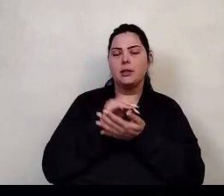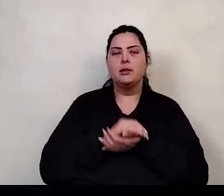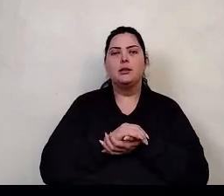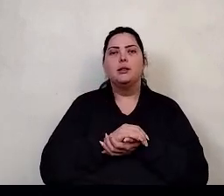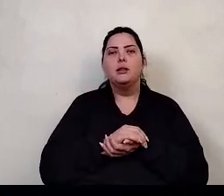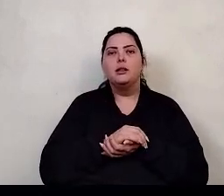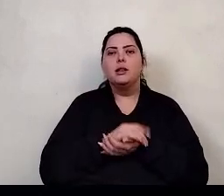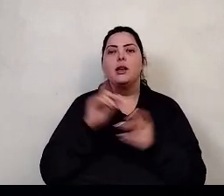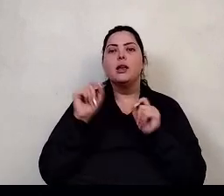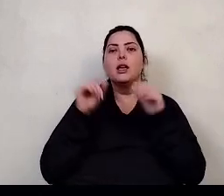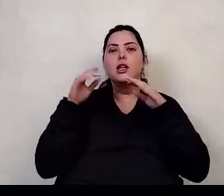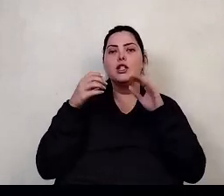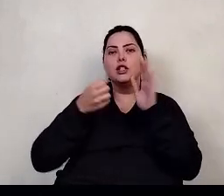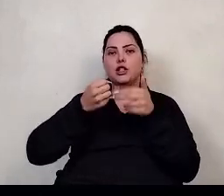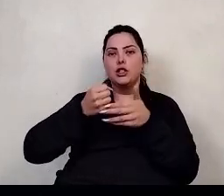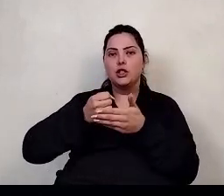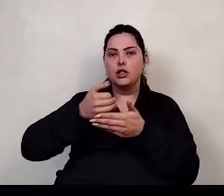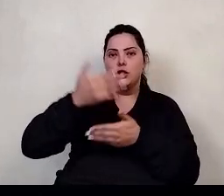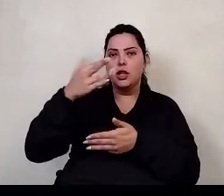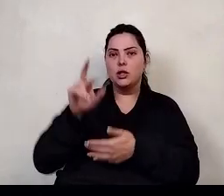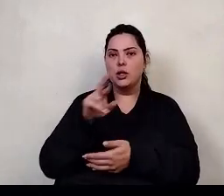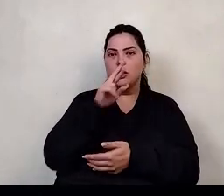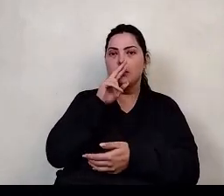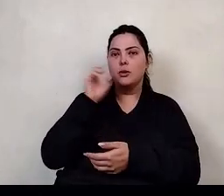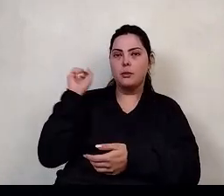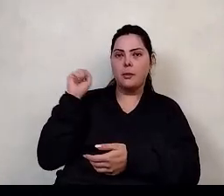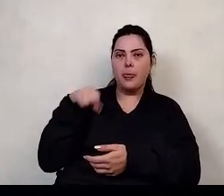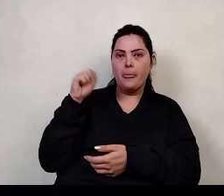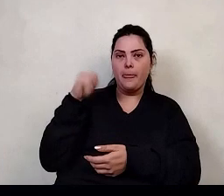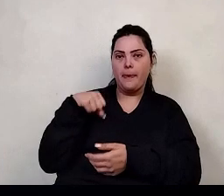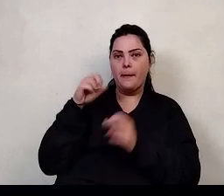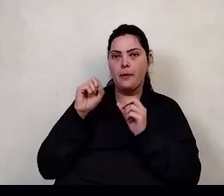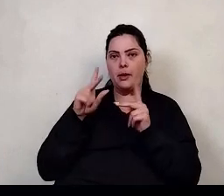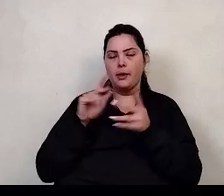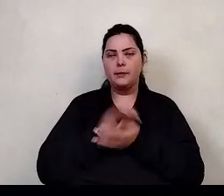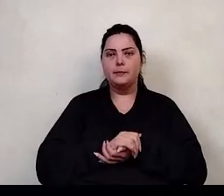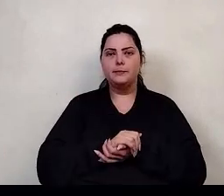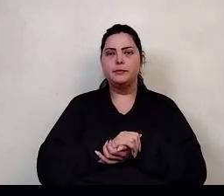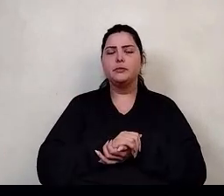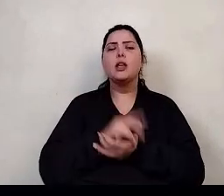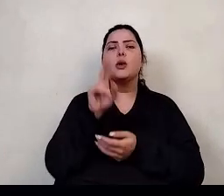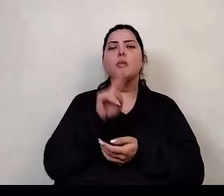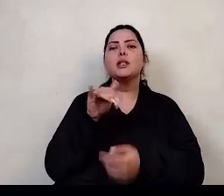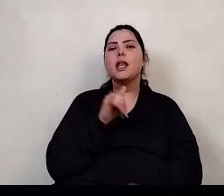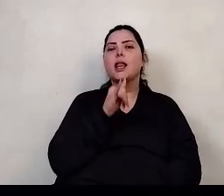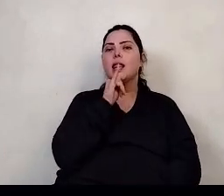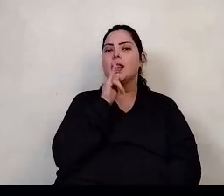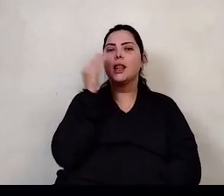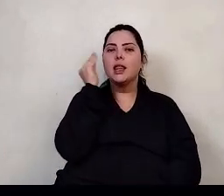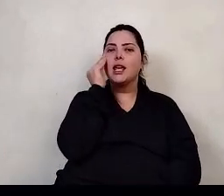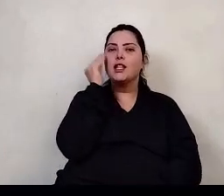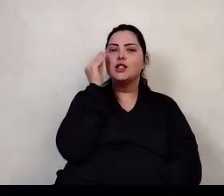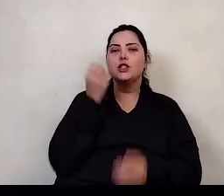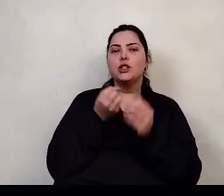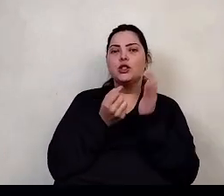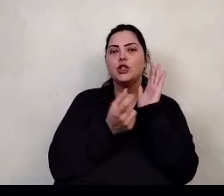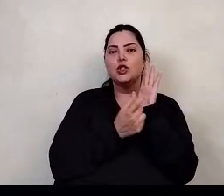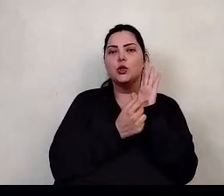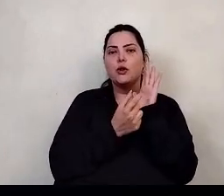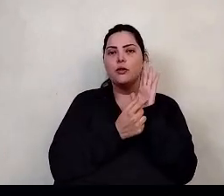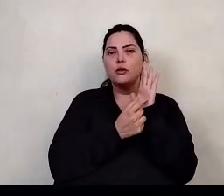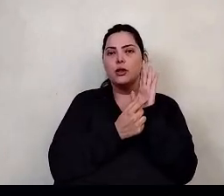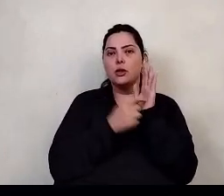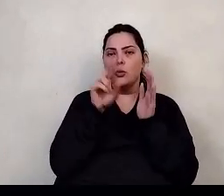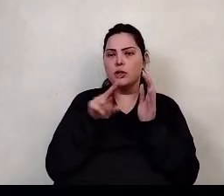no chat pode responder sim, se for afirmativo, beleza? Quem que utiliza testes de software? Mas tem que ser que utiliza mesmo,